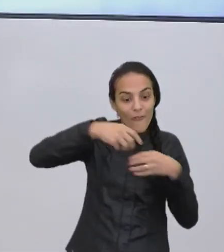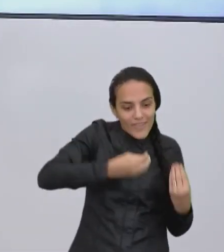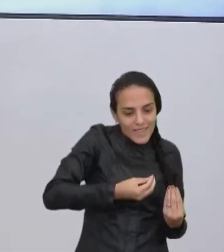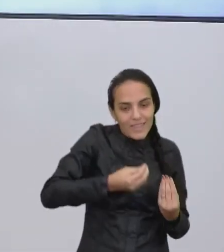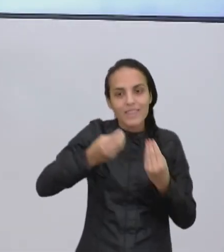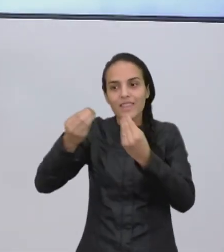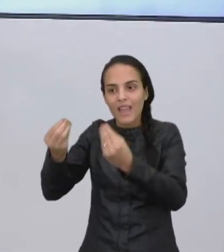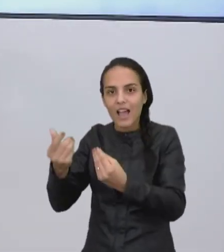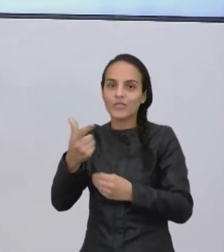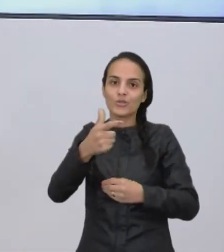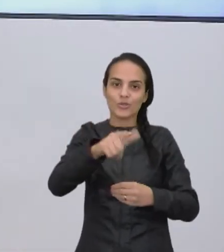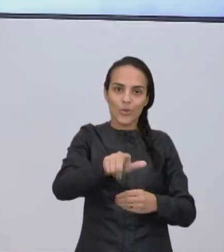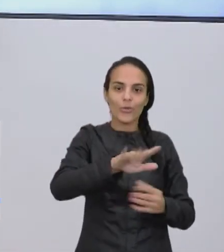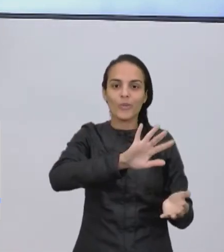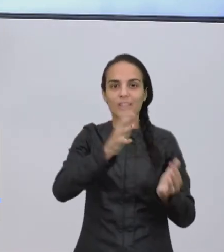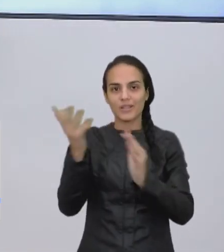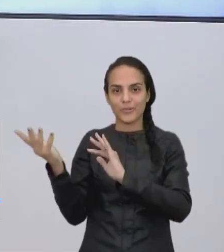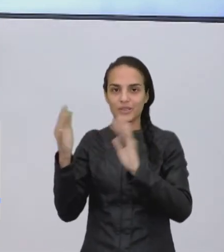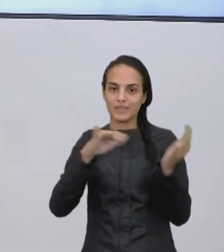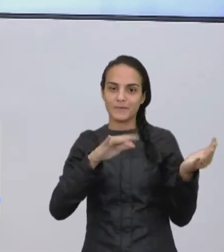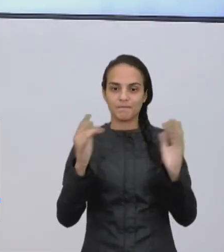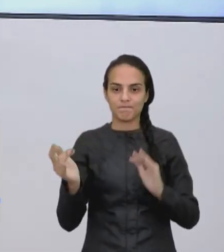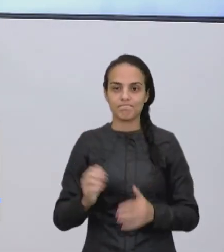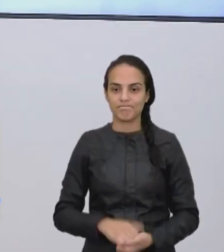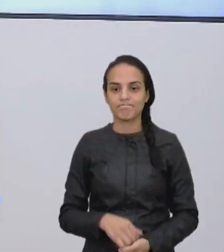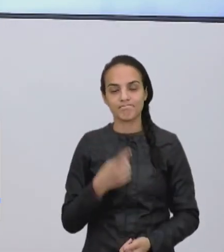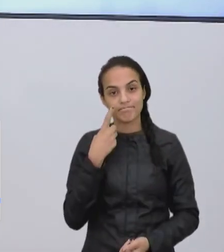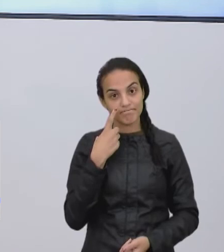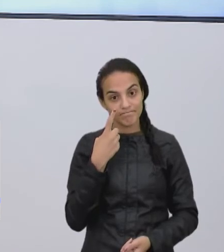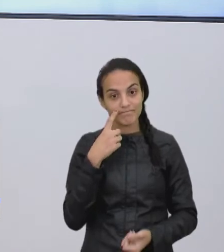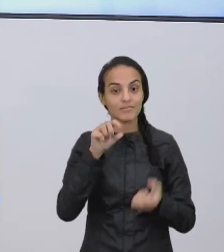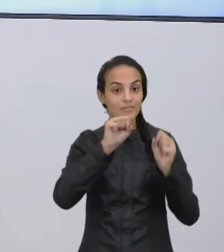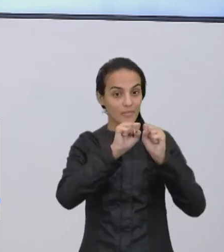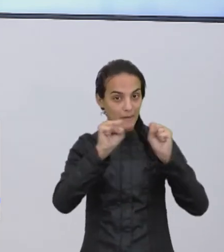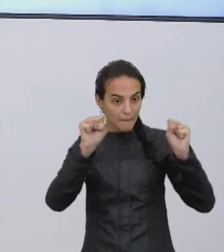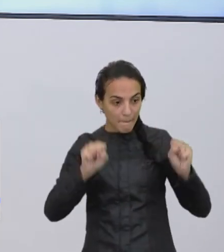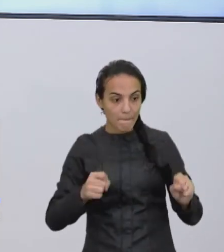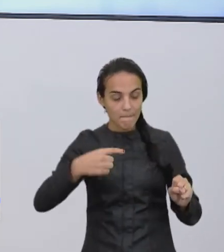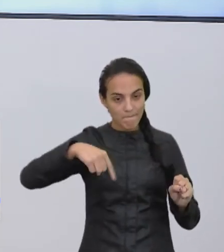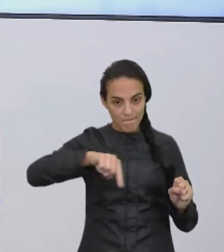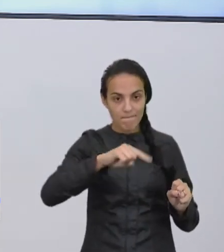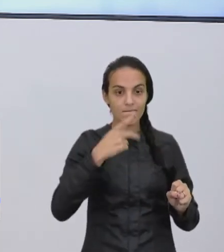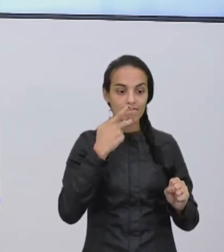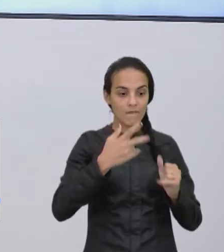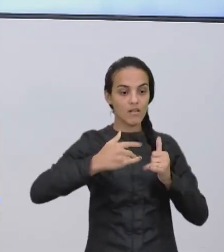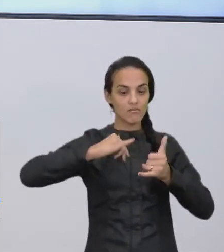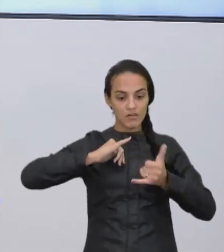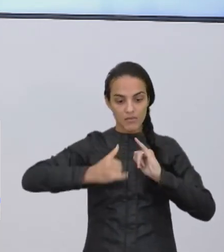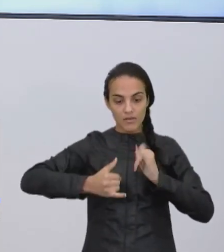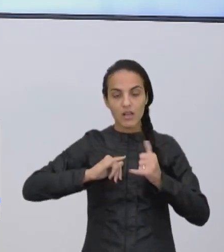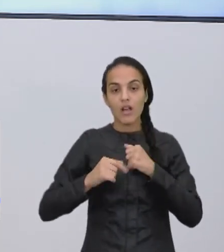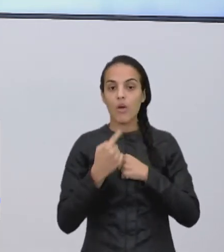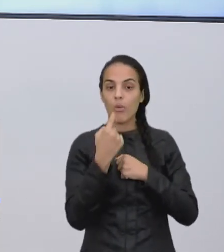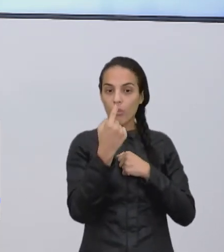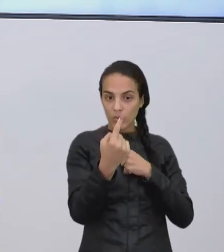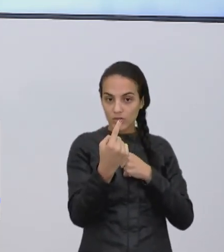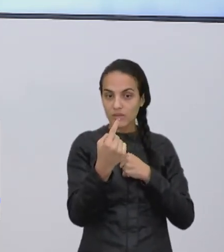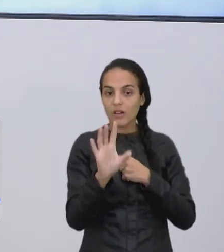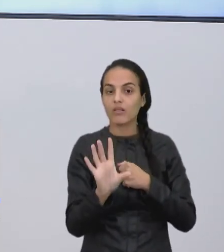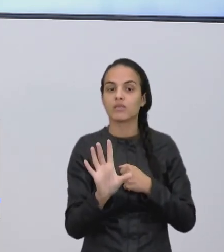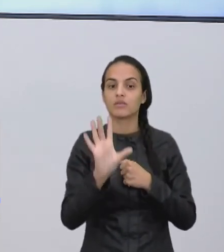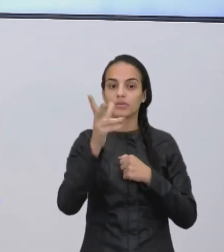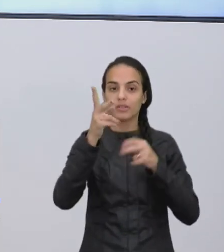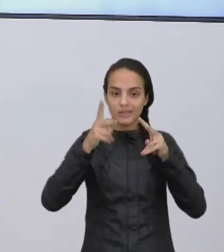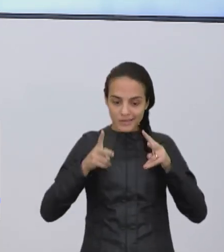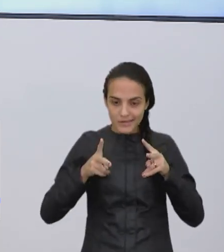para a natureza de volta na forma de carboidrato. Veja que é um sistema, como a gente diz, a energia ela é única e o que acontece é